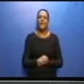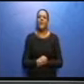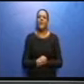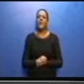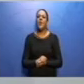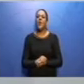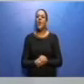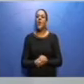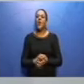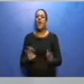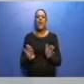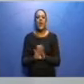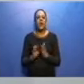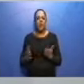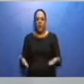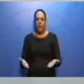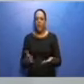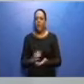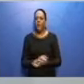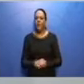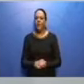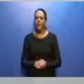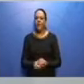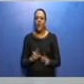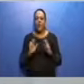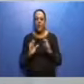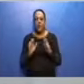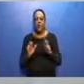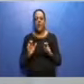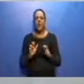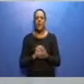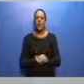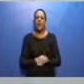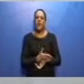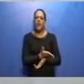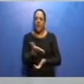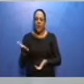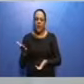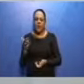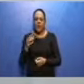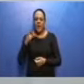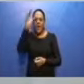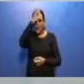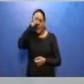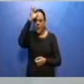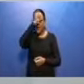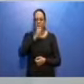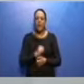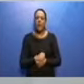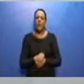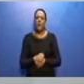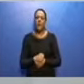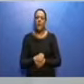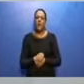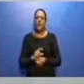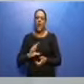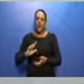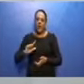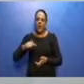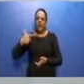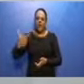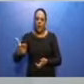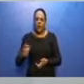nossa aula de hoje a gente termina por aqui. Espero que vocês tenham compreendido o conteúdo. A gente continua com os